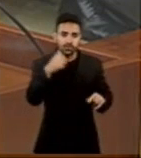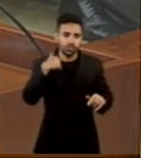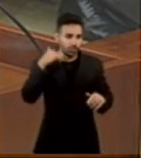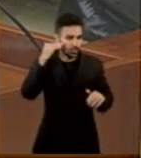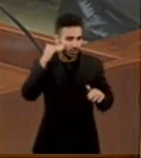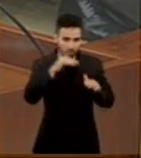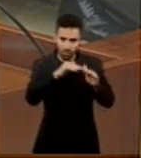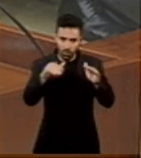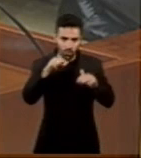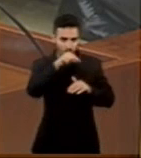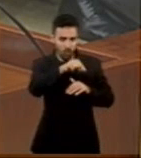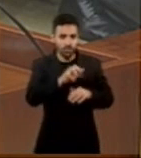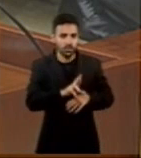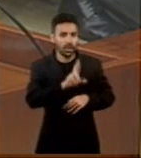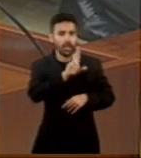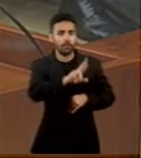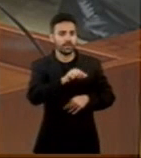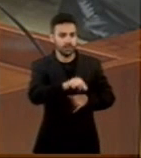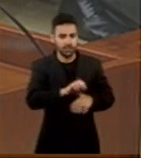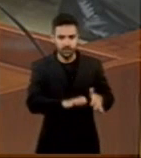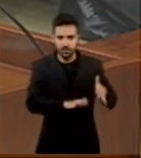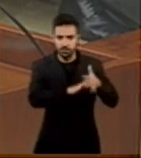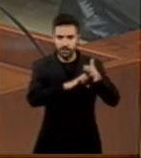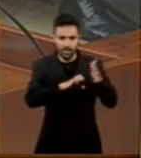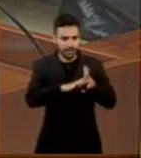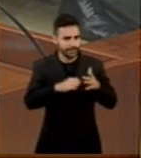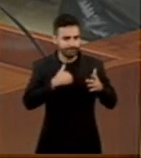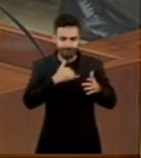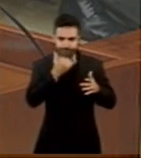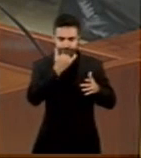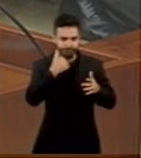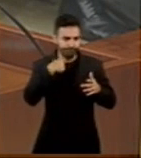pelos representantes empresariais, é porque